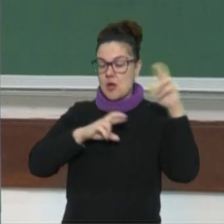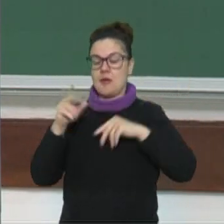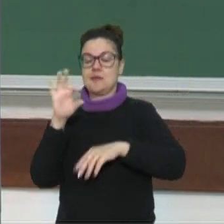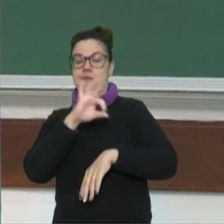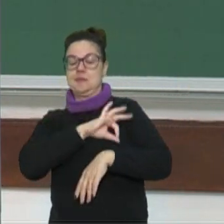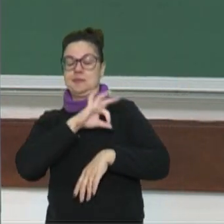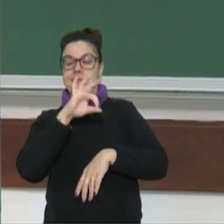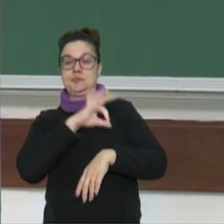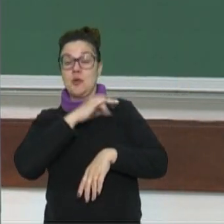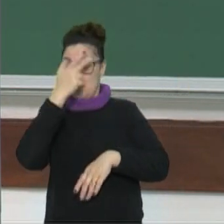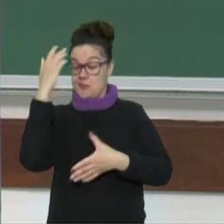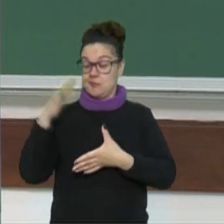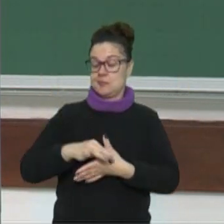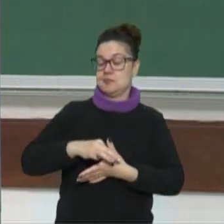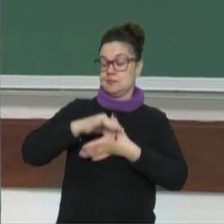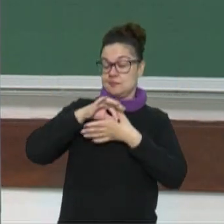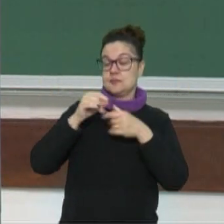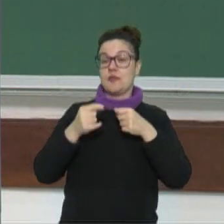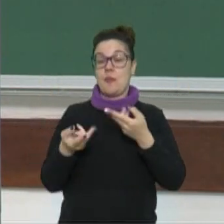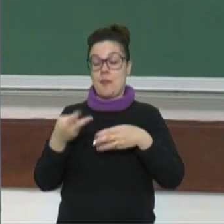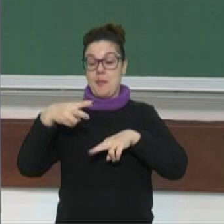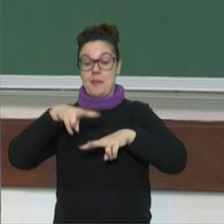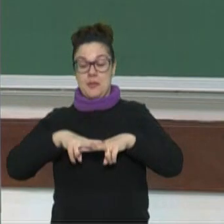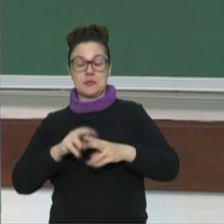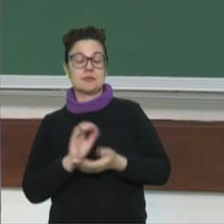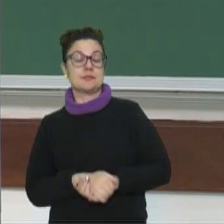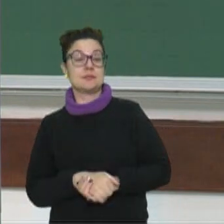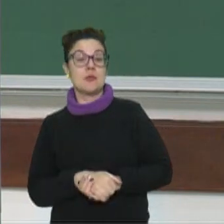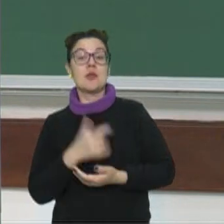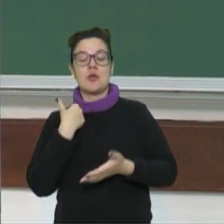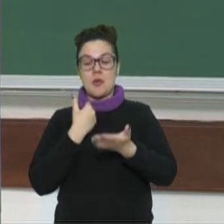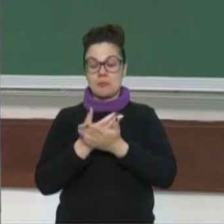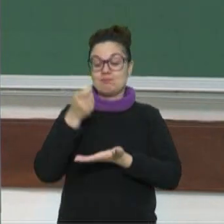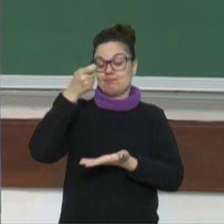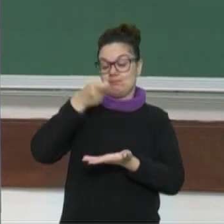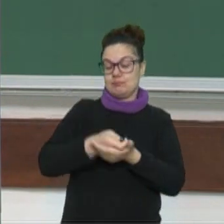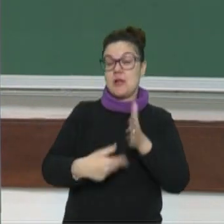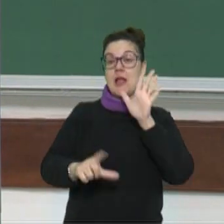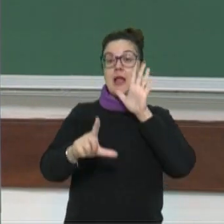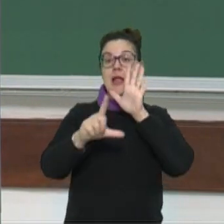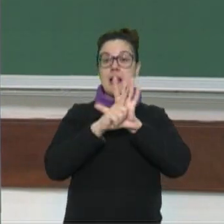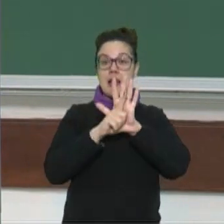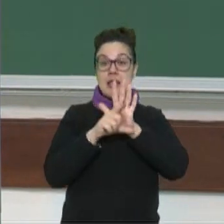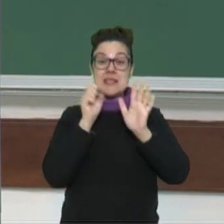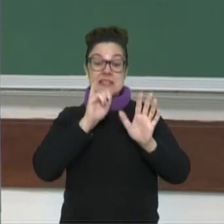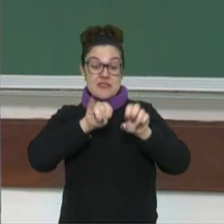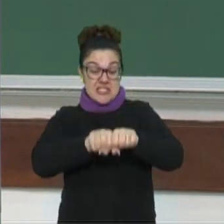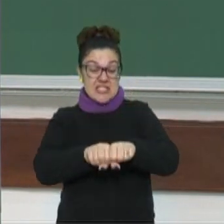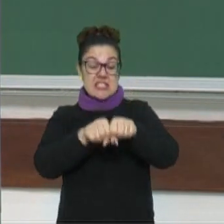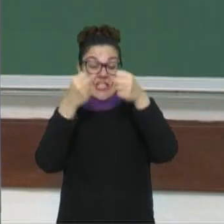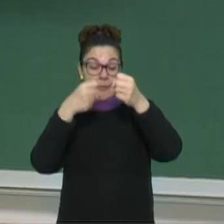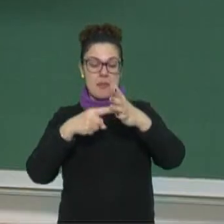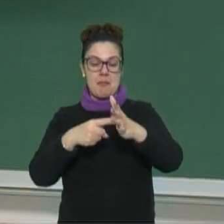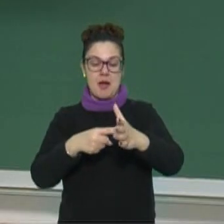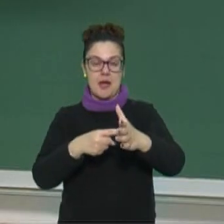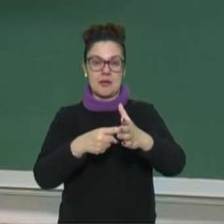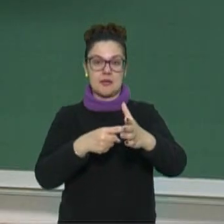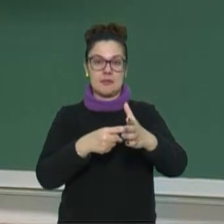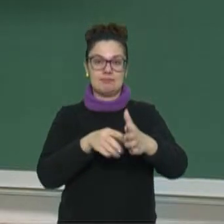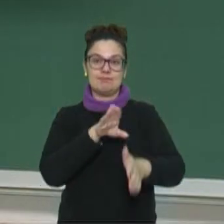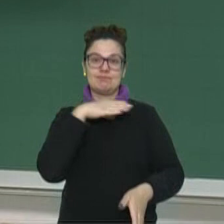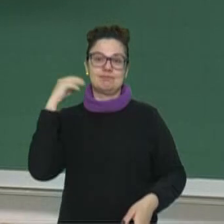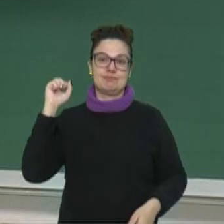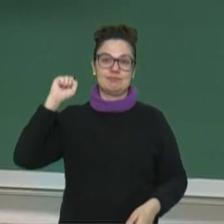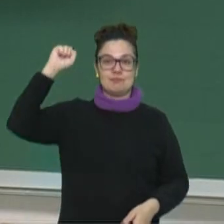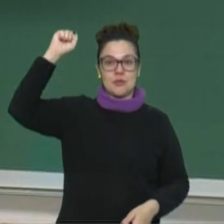presos e aprovou-se na Inglaterra uma lei em que se você quebra uma máquina, você era condenado à pena de morte. Isso aí vai acabar